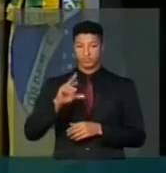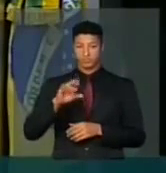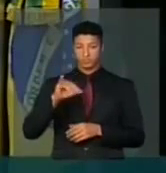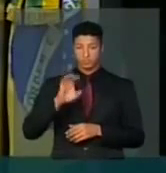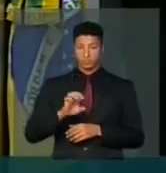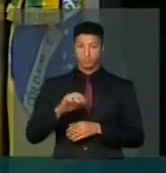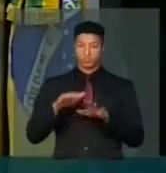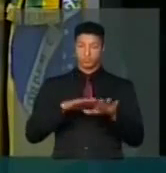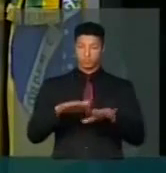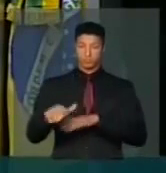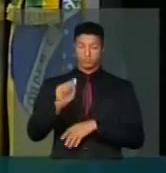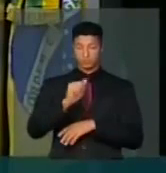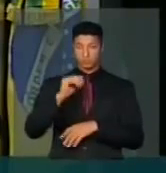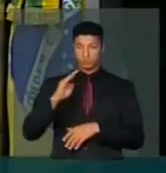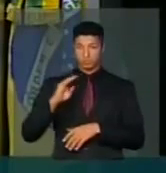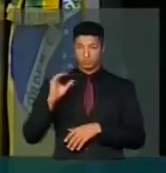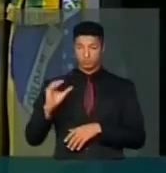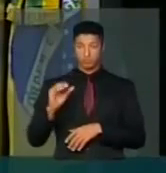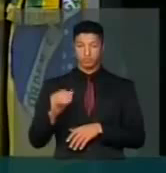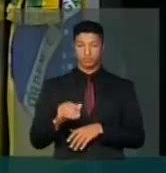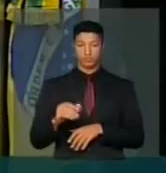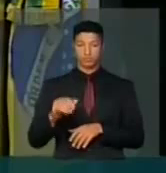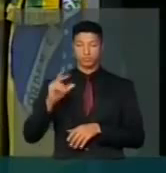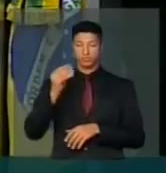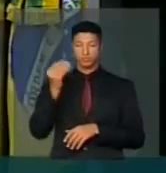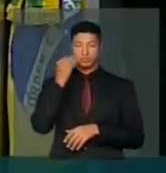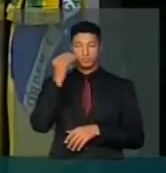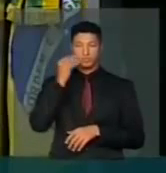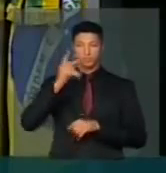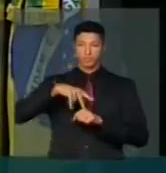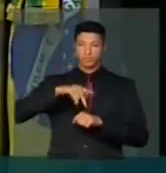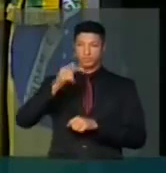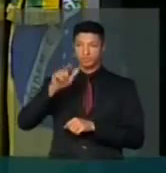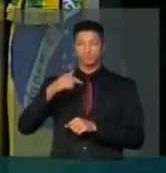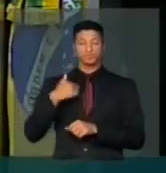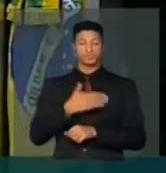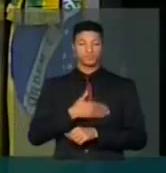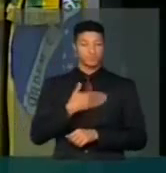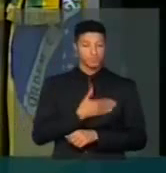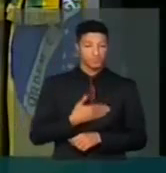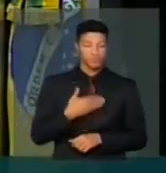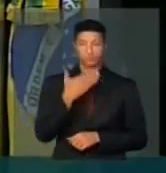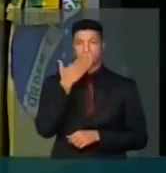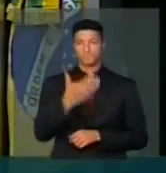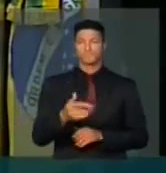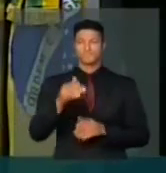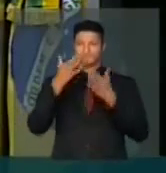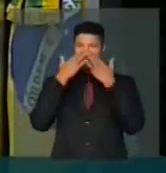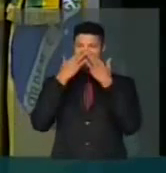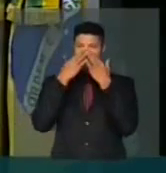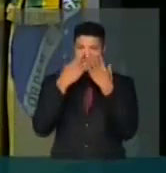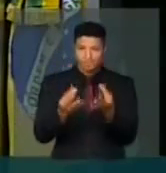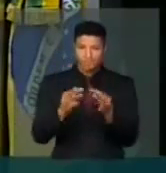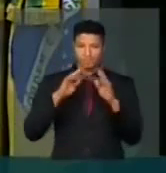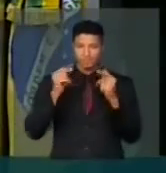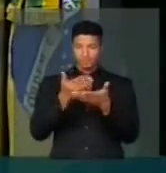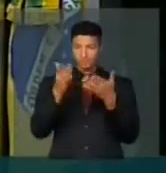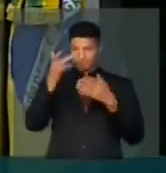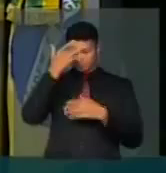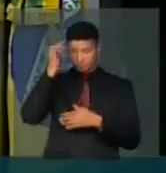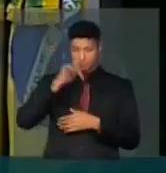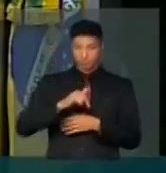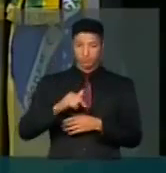criminalizado movimento A, B ou C. A experiência internacional, e eu gostaria de pedir muita atenção de todos e todas